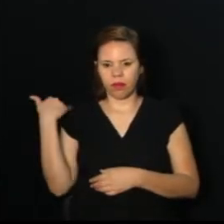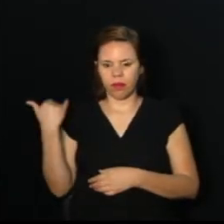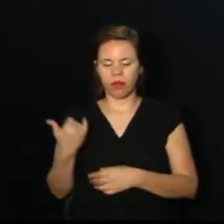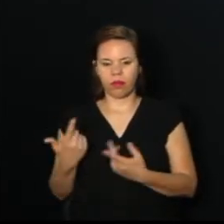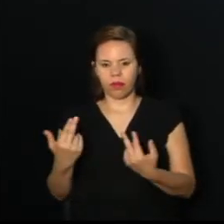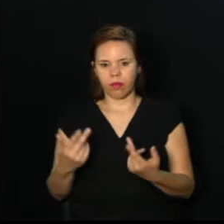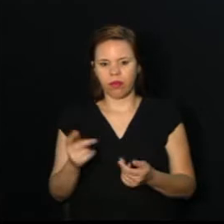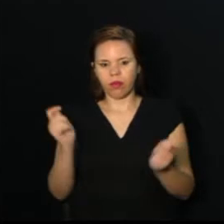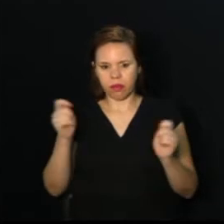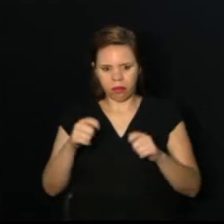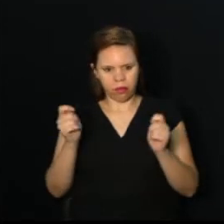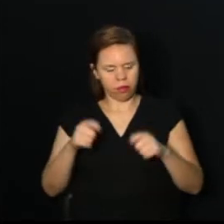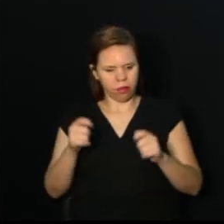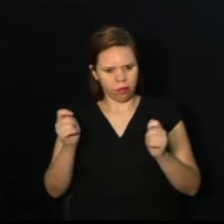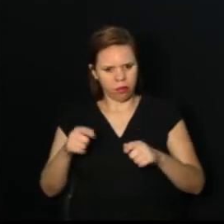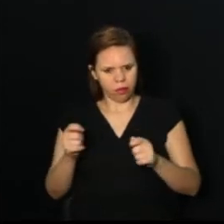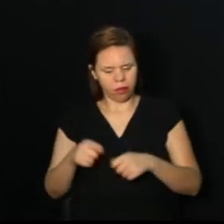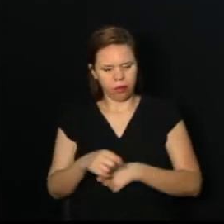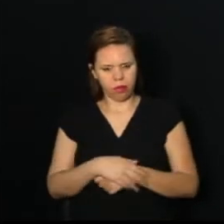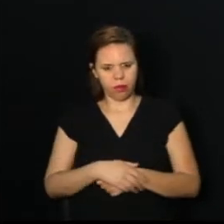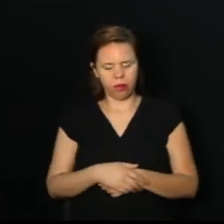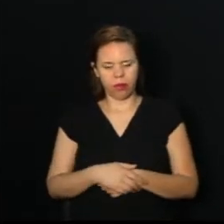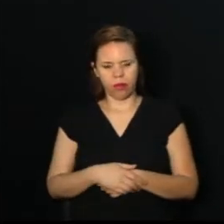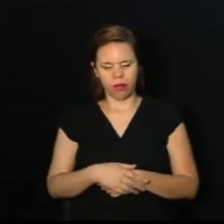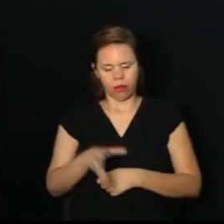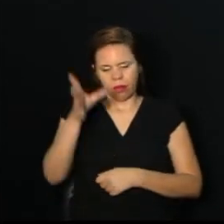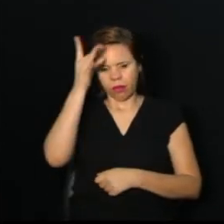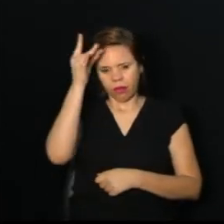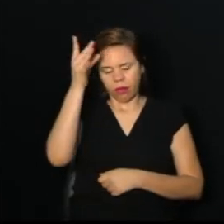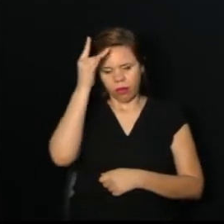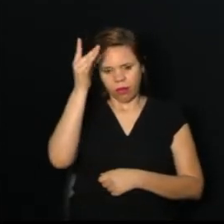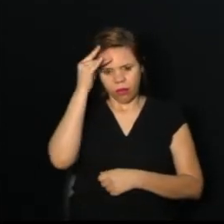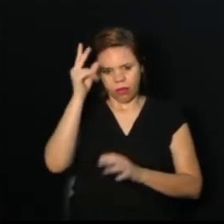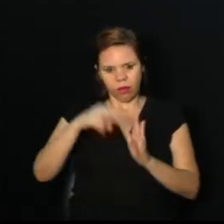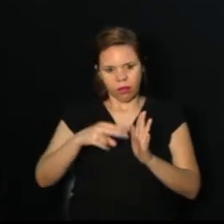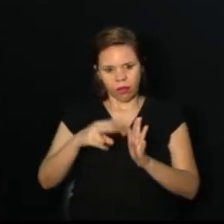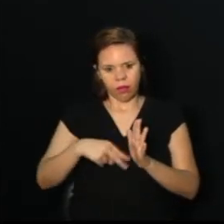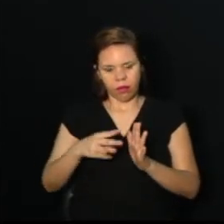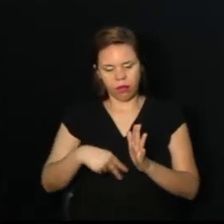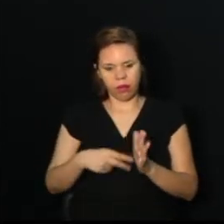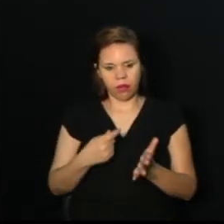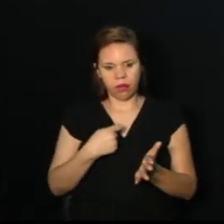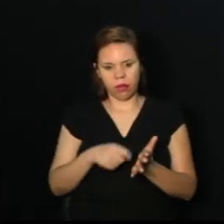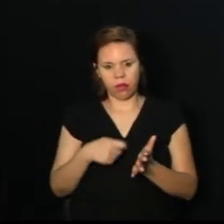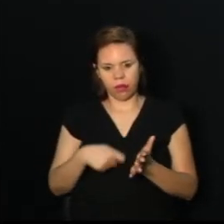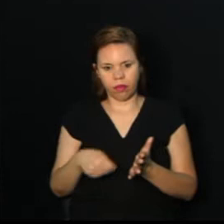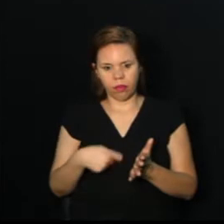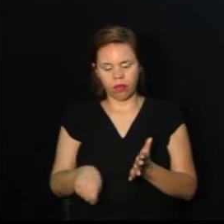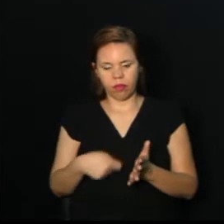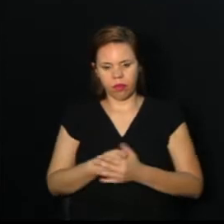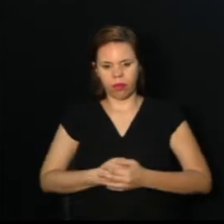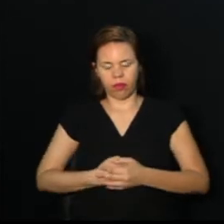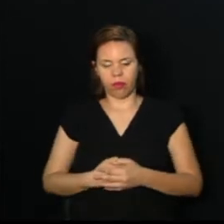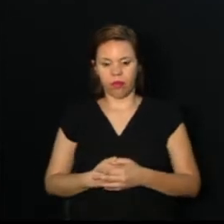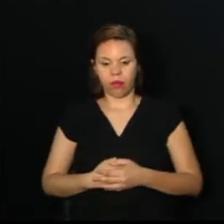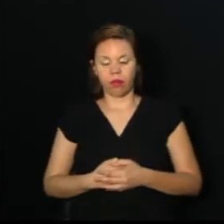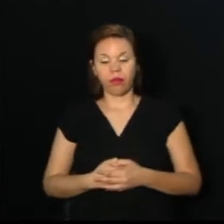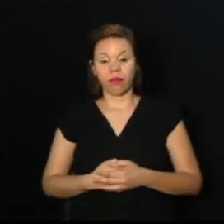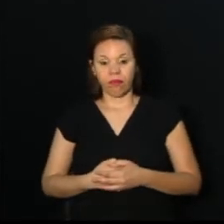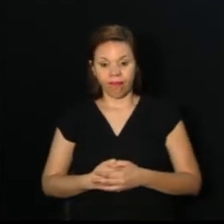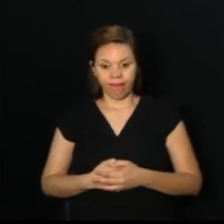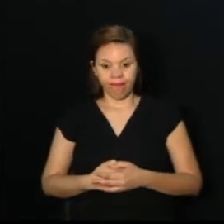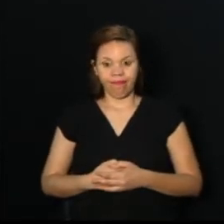como capazes de aprender a ler e a escrever.